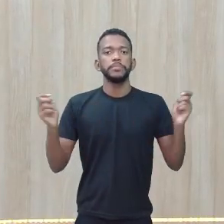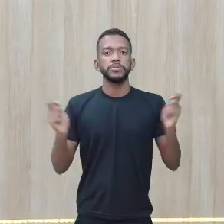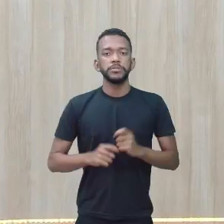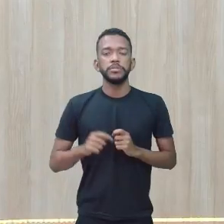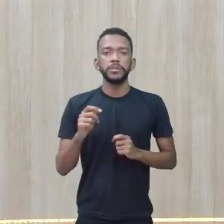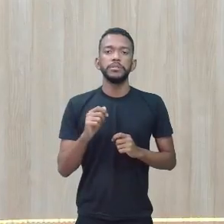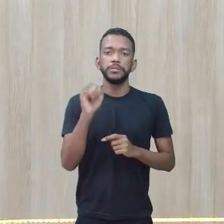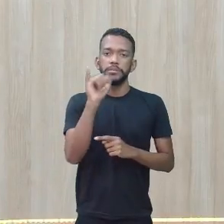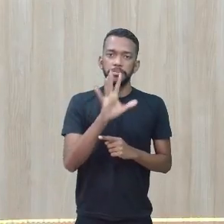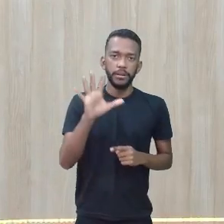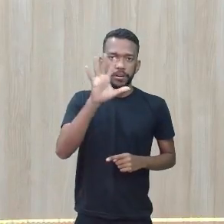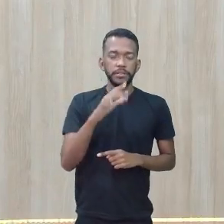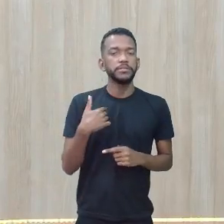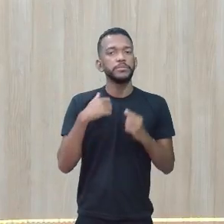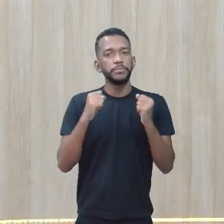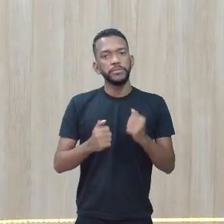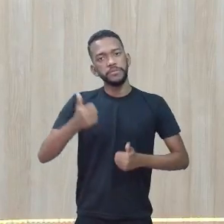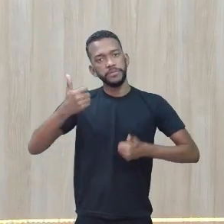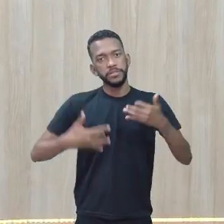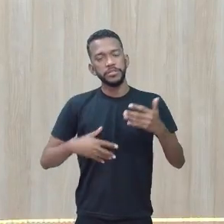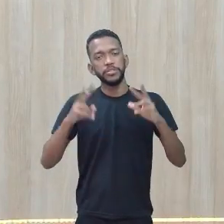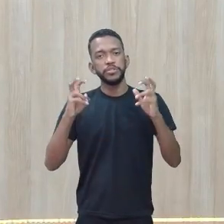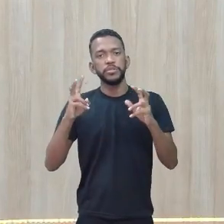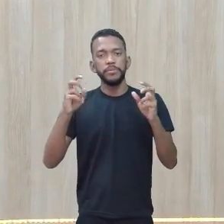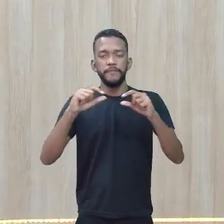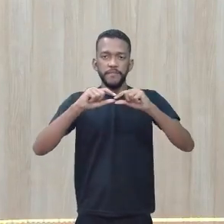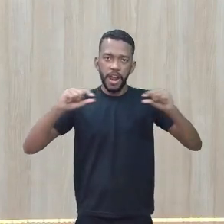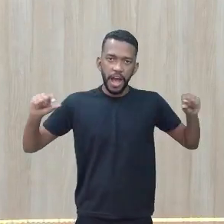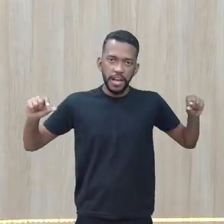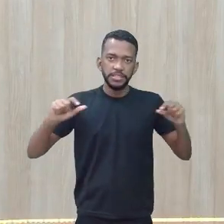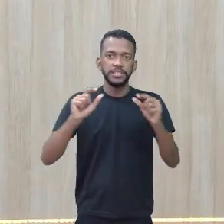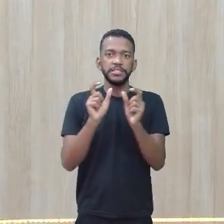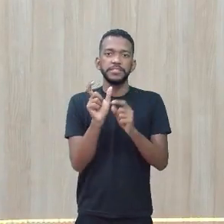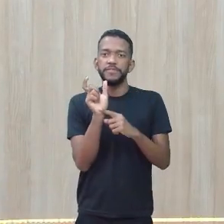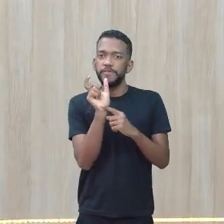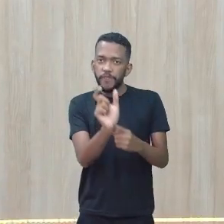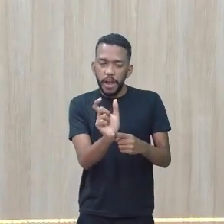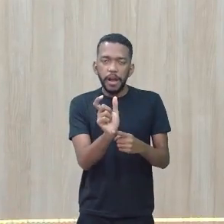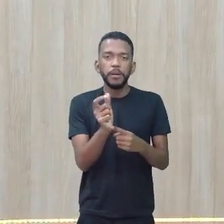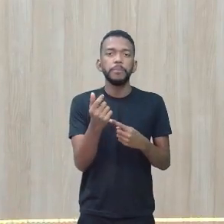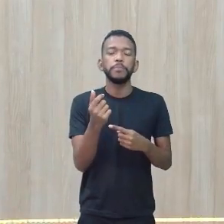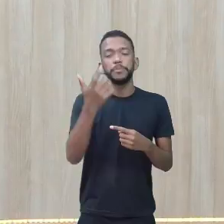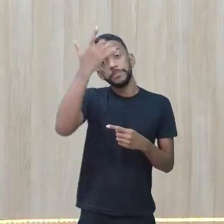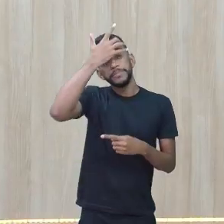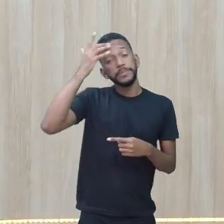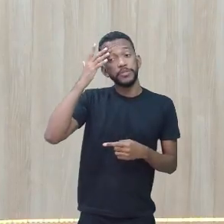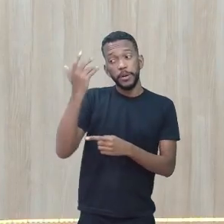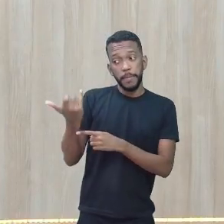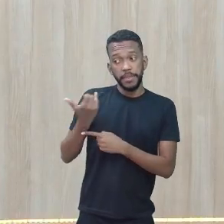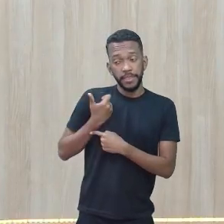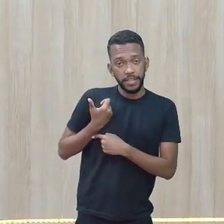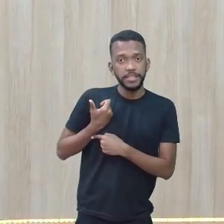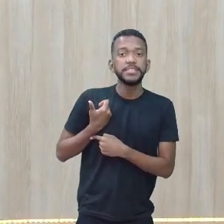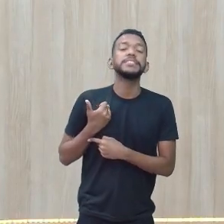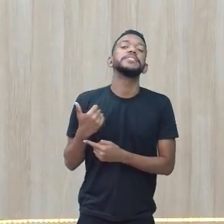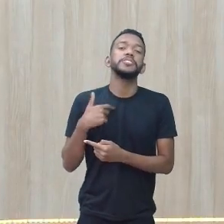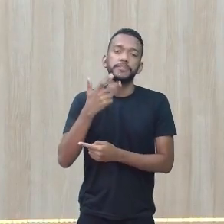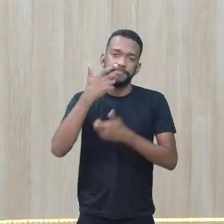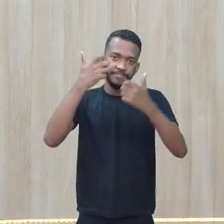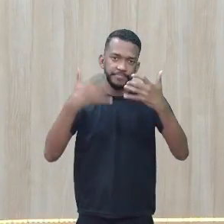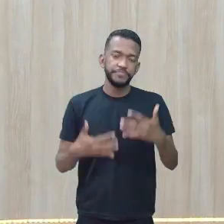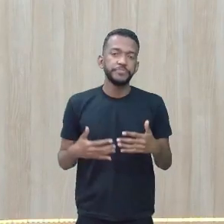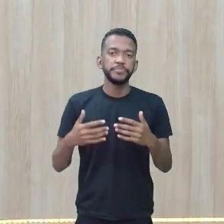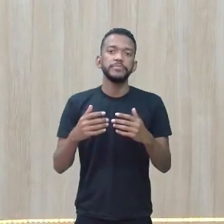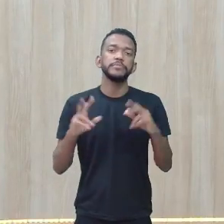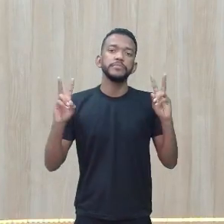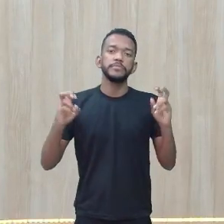imagem, eu potencializo uma frase, um verbete, alguma coisa que alguém me disse e torno essa unidade mínima de